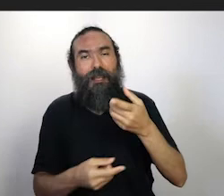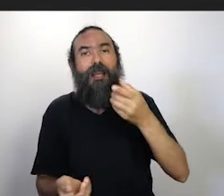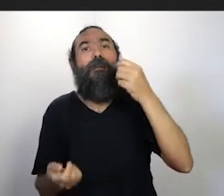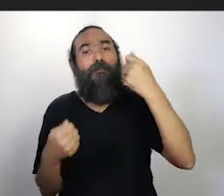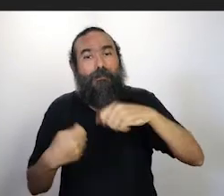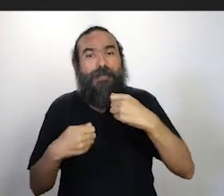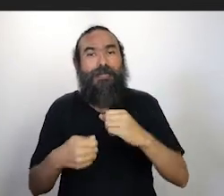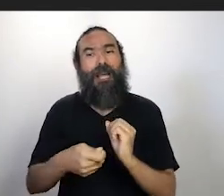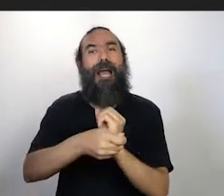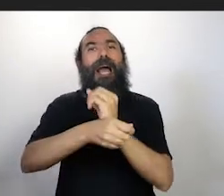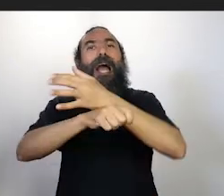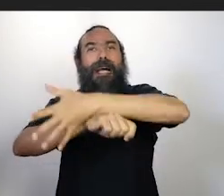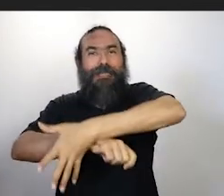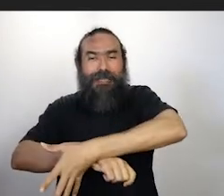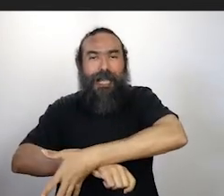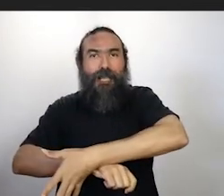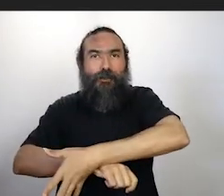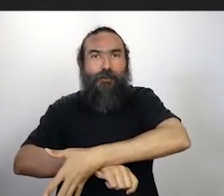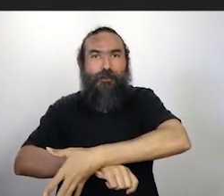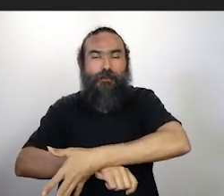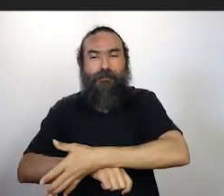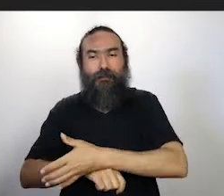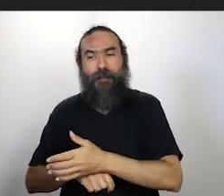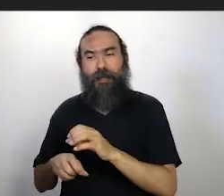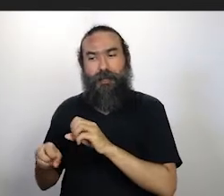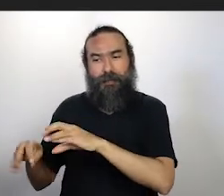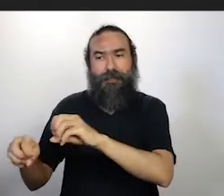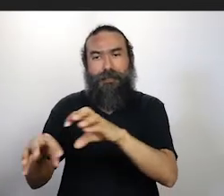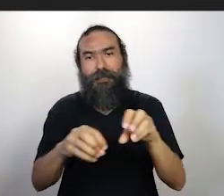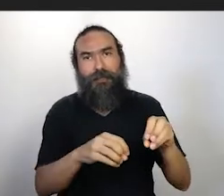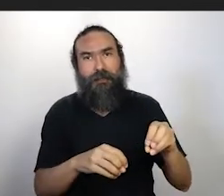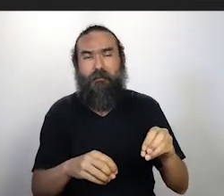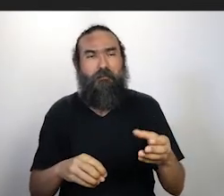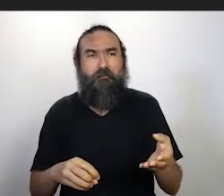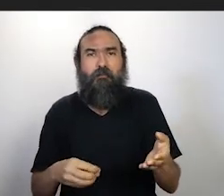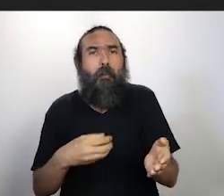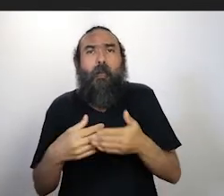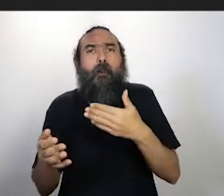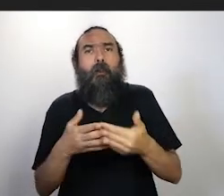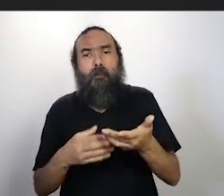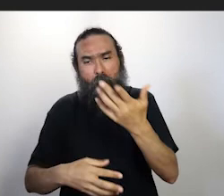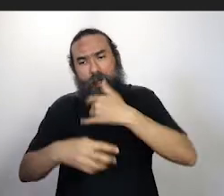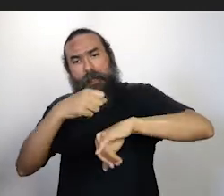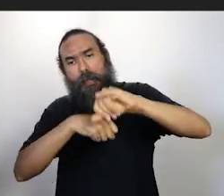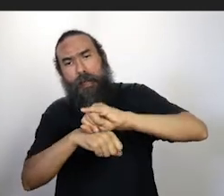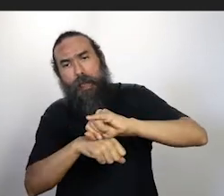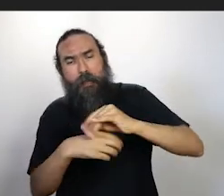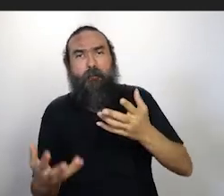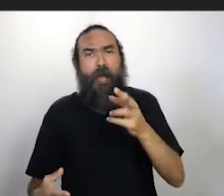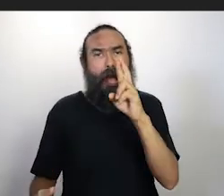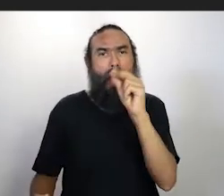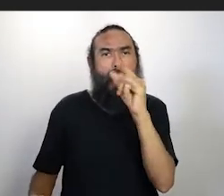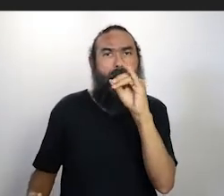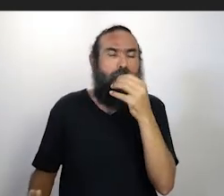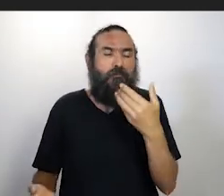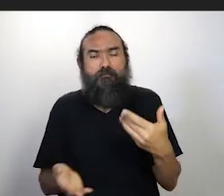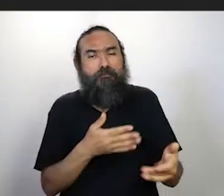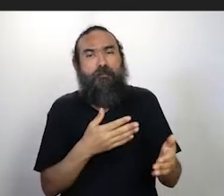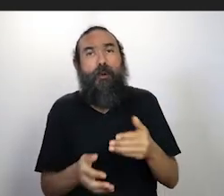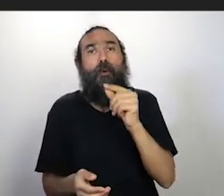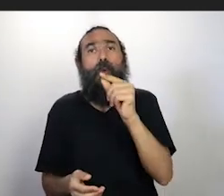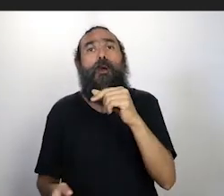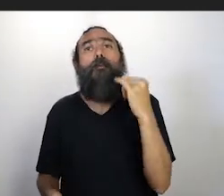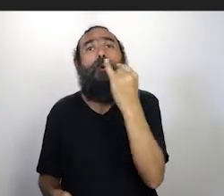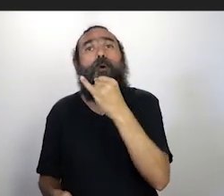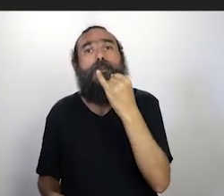acesso democrático ao ensino, independente da plataforma ou do meio que se use para isso, mas sempre se pontuar,